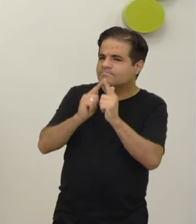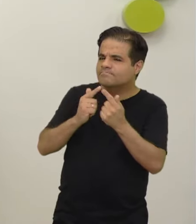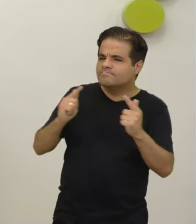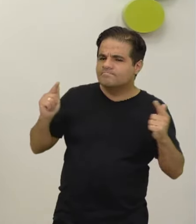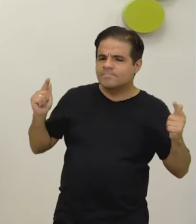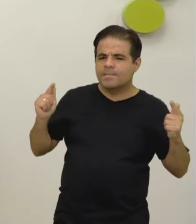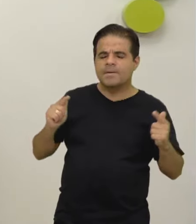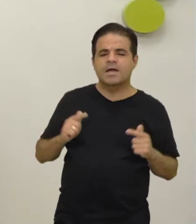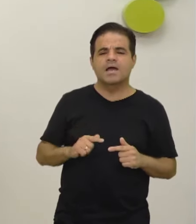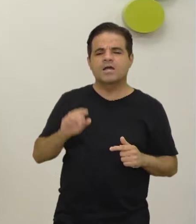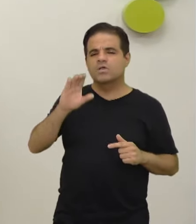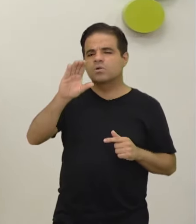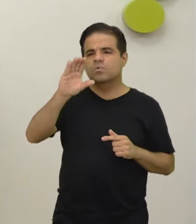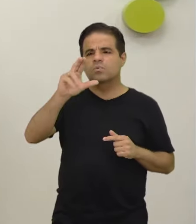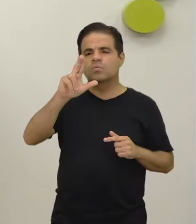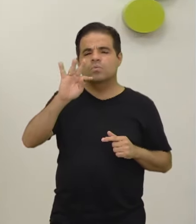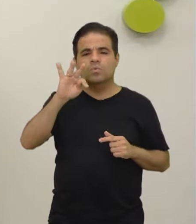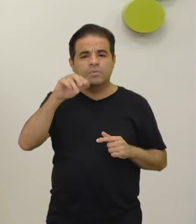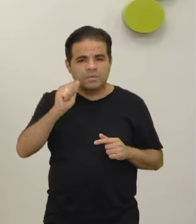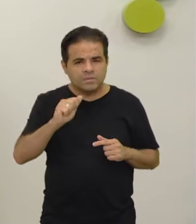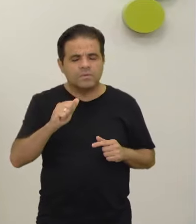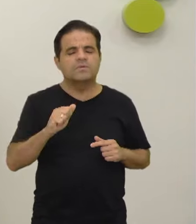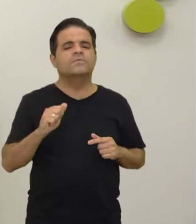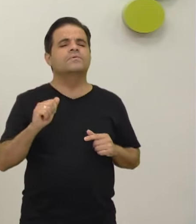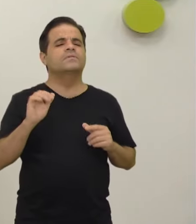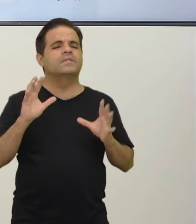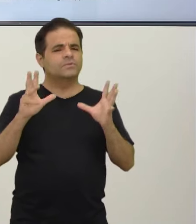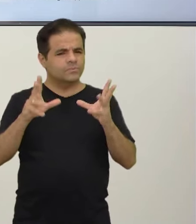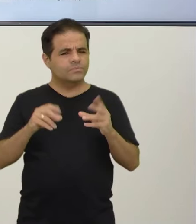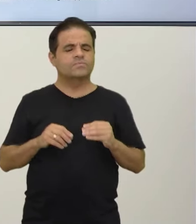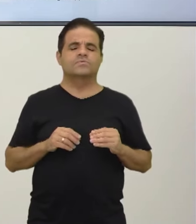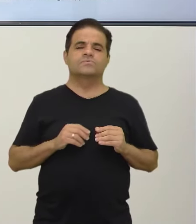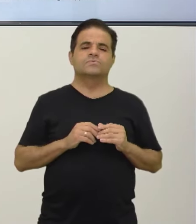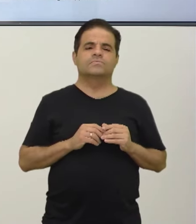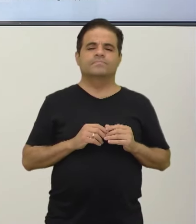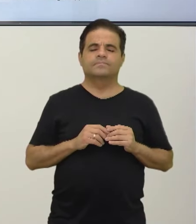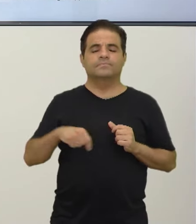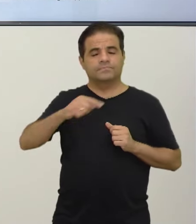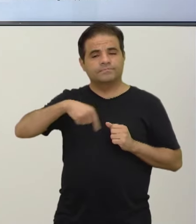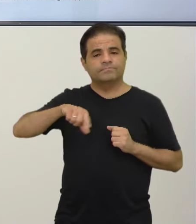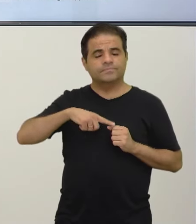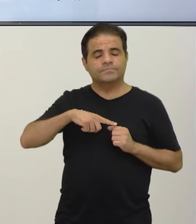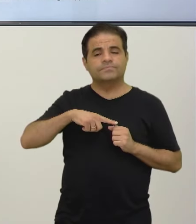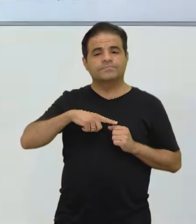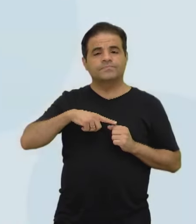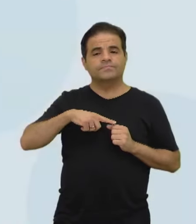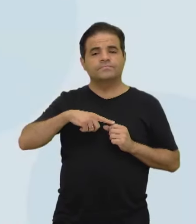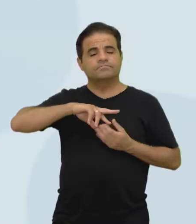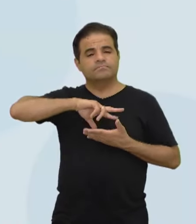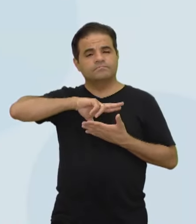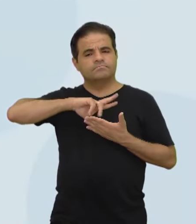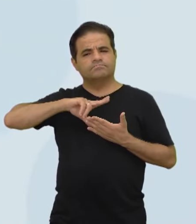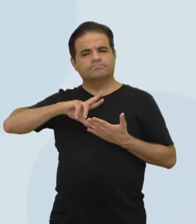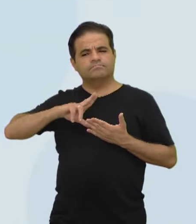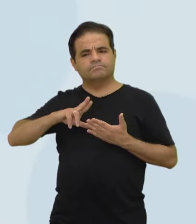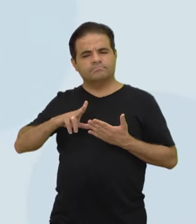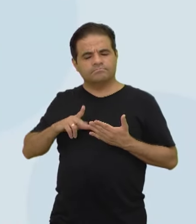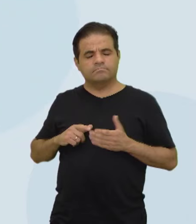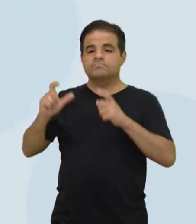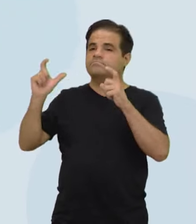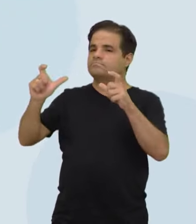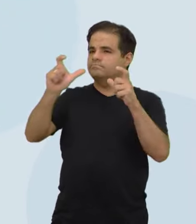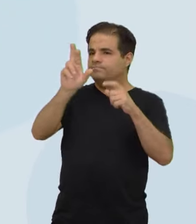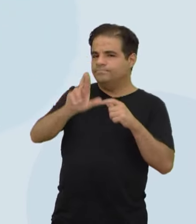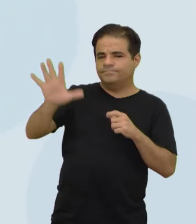é culta, né, como você falou. Que não é culto, né? Então, a gente tem isso, a gente tem muito isso a ver com